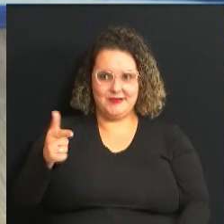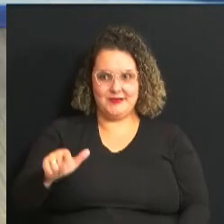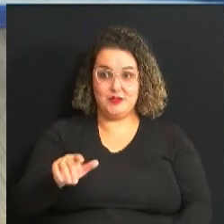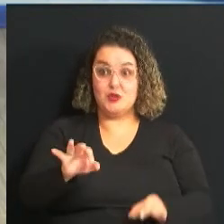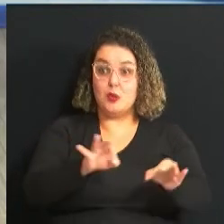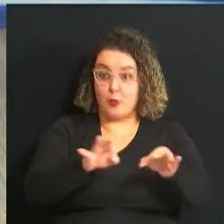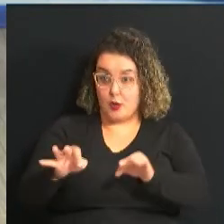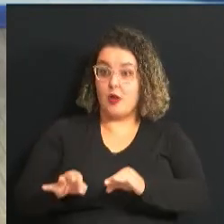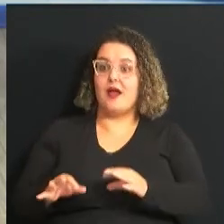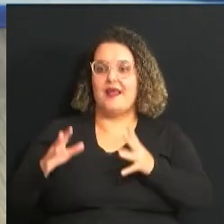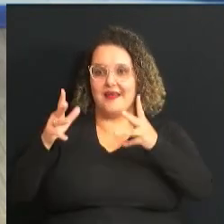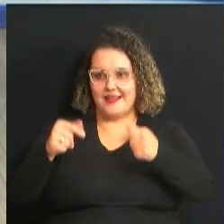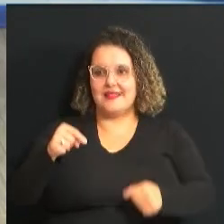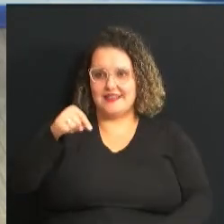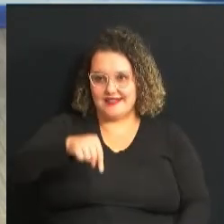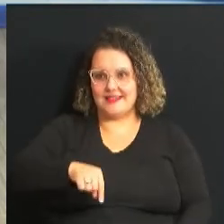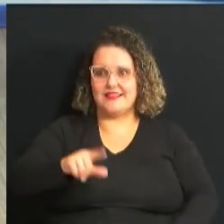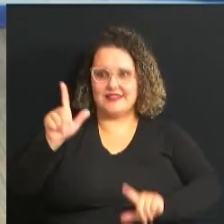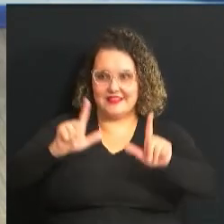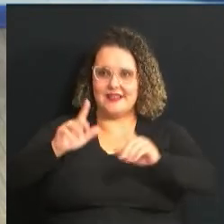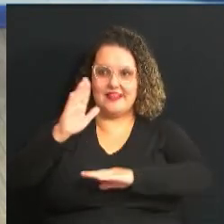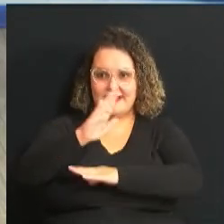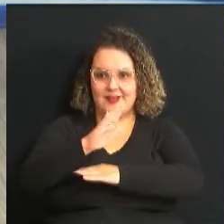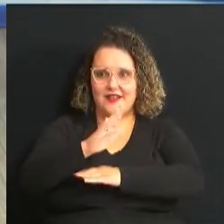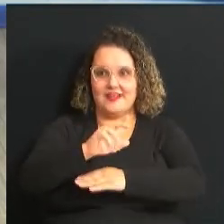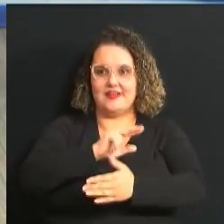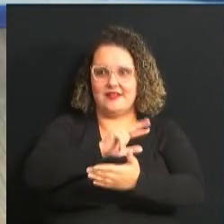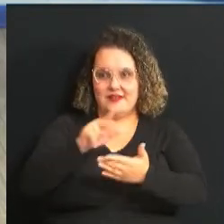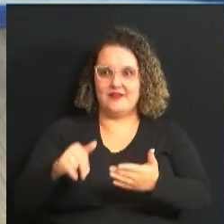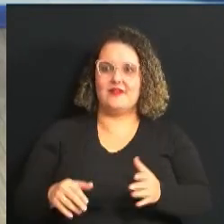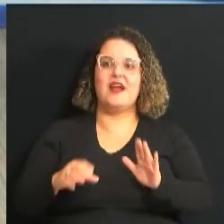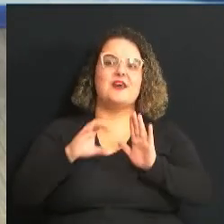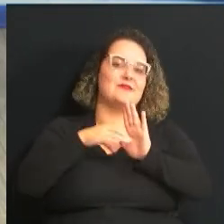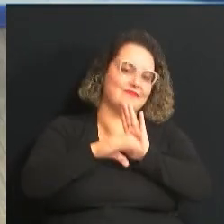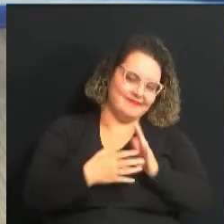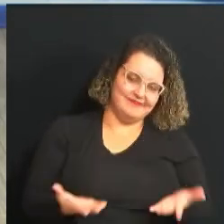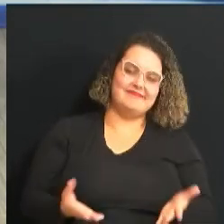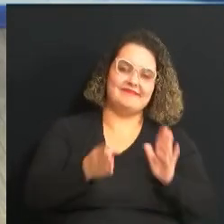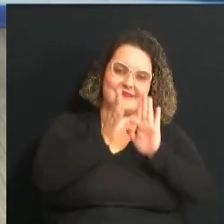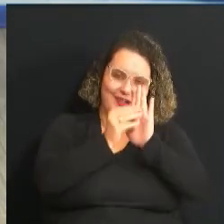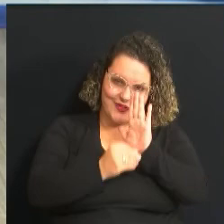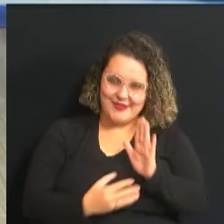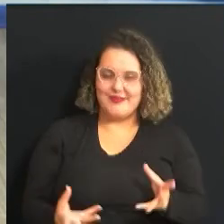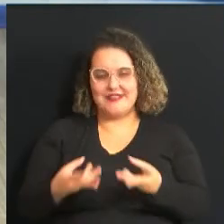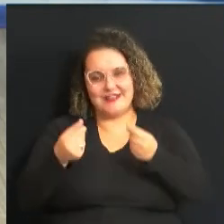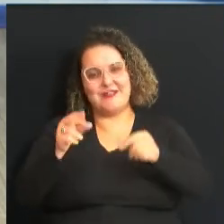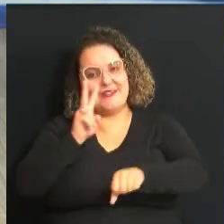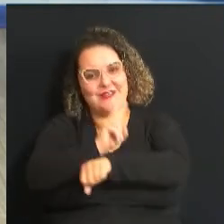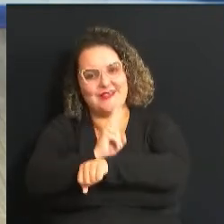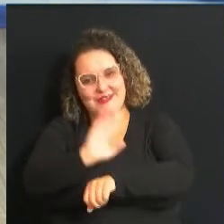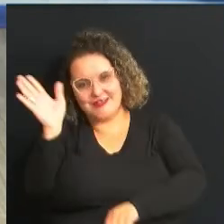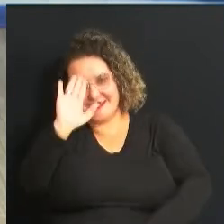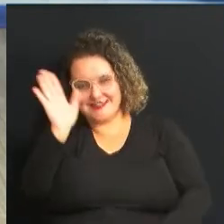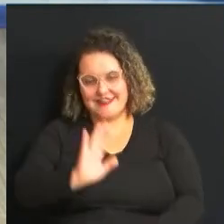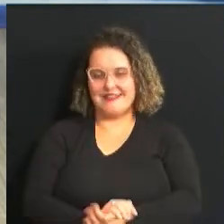acompanhando aí toda a programação da TV Câmara, porque tem muito conteúdo e de qualidade. Se cuida! Tchau!